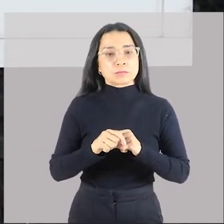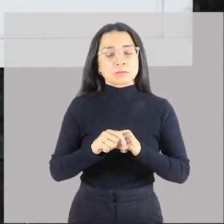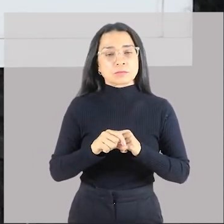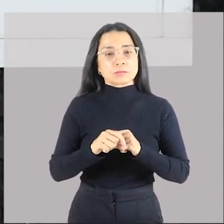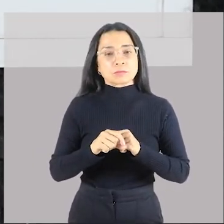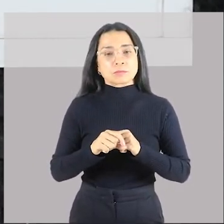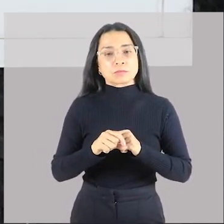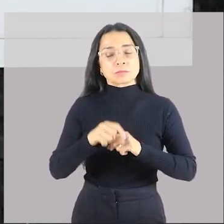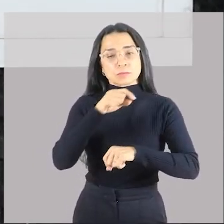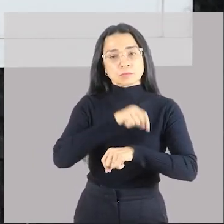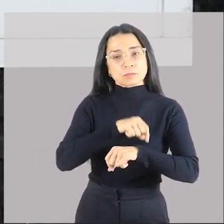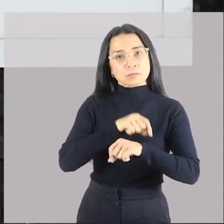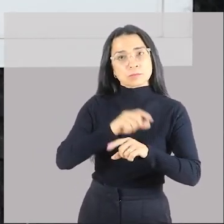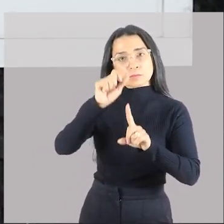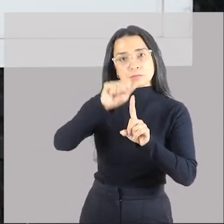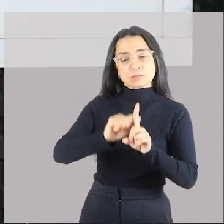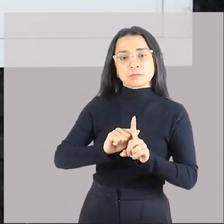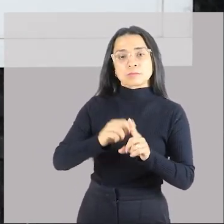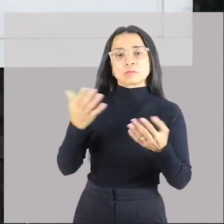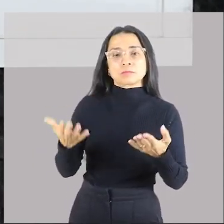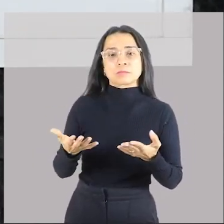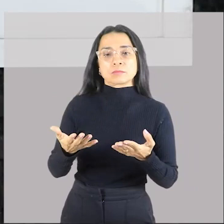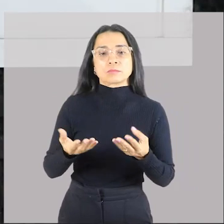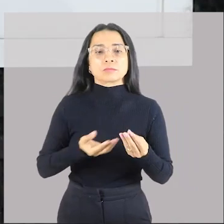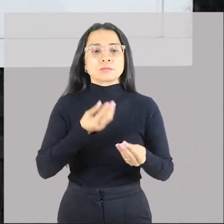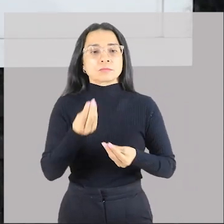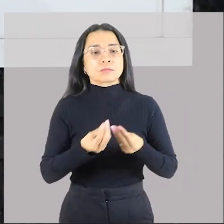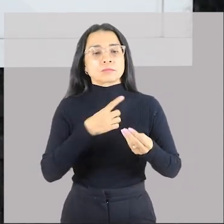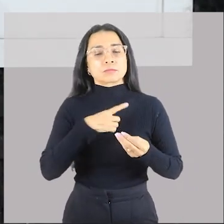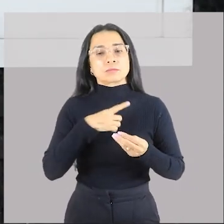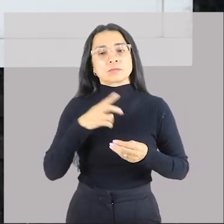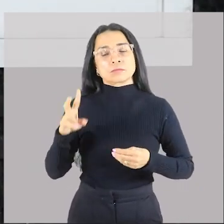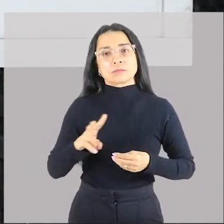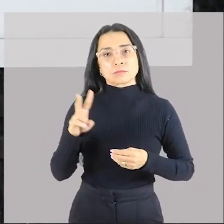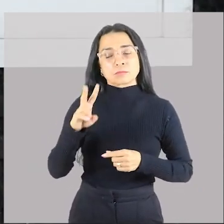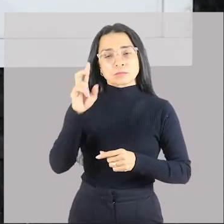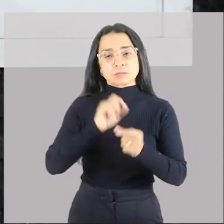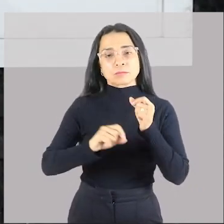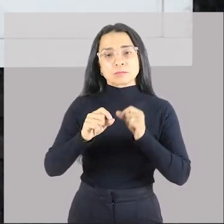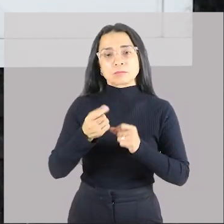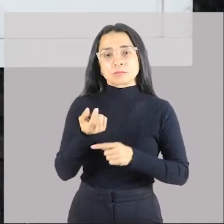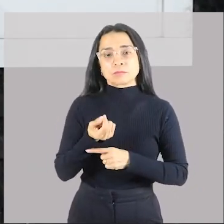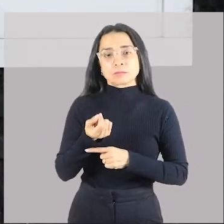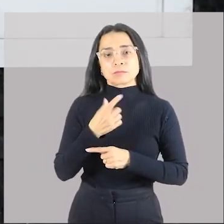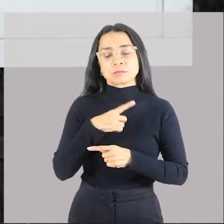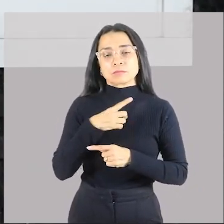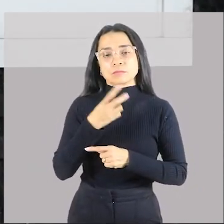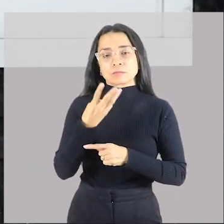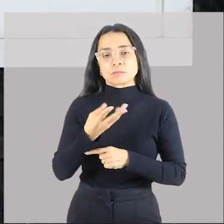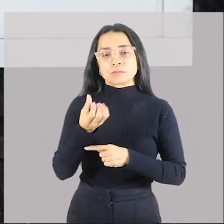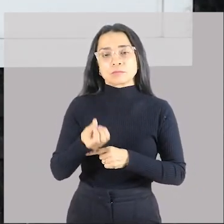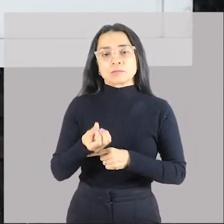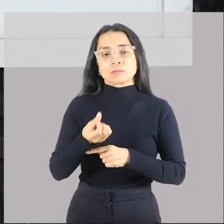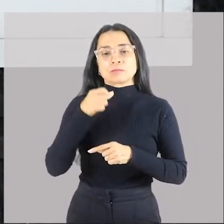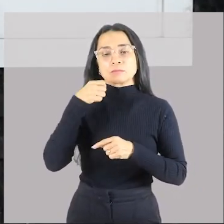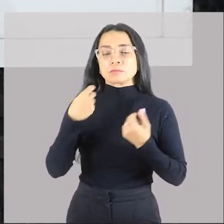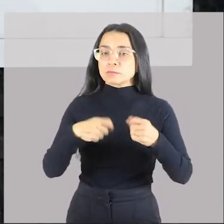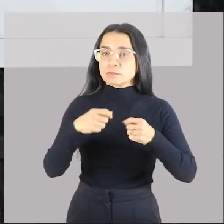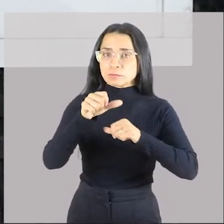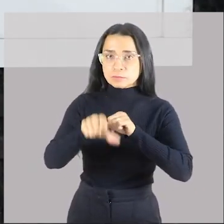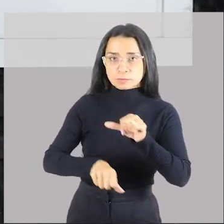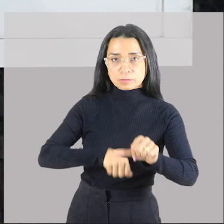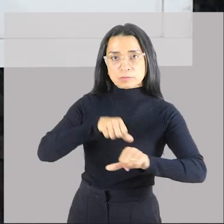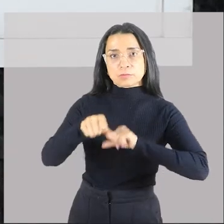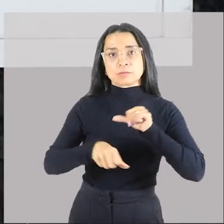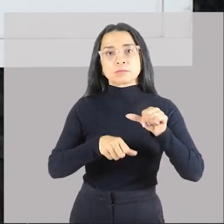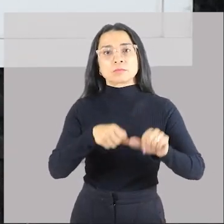boto esse tempo em meses. Nesse caso aí, como ele me deu ali já um valor que tem 36, é melhor que eu transforme